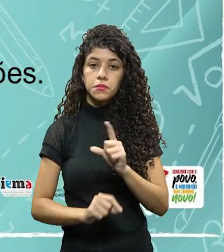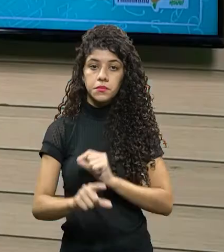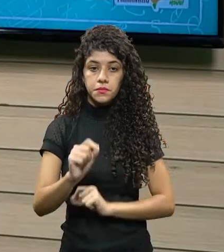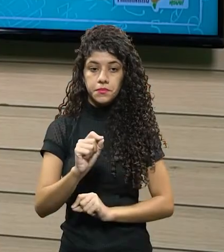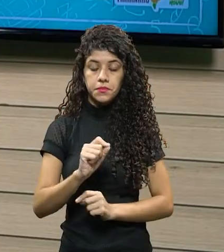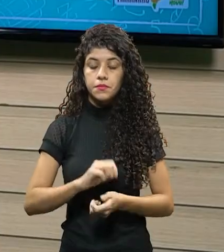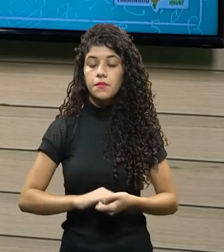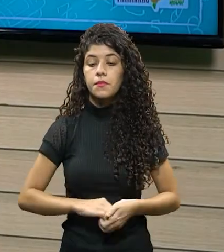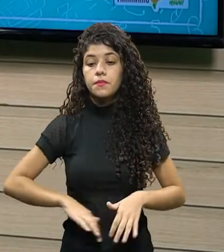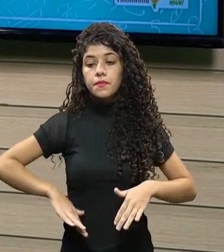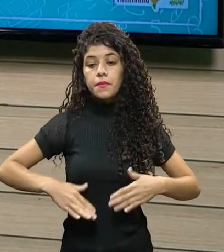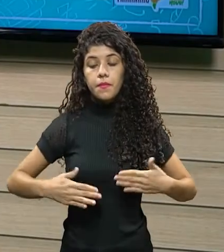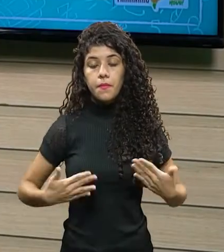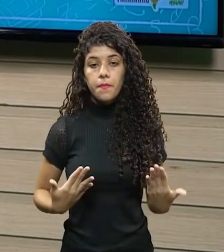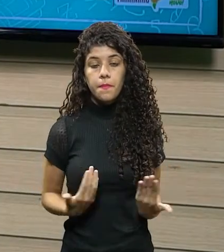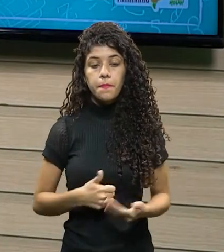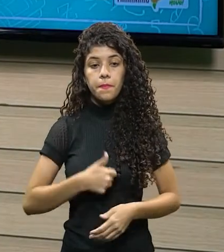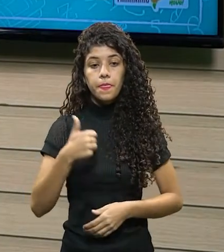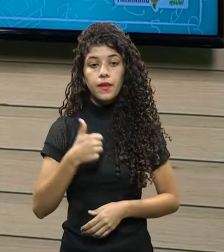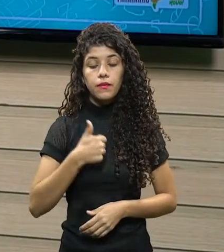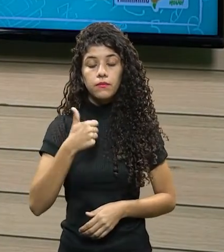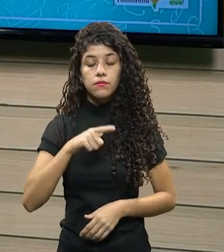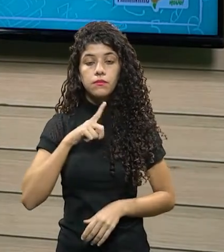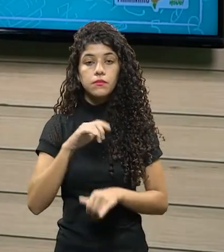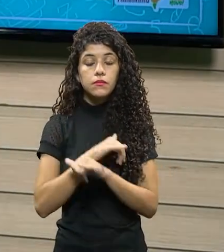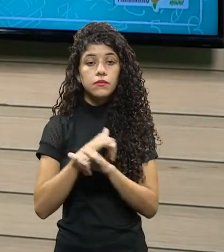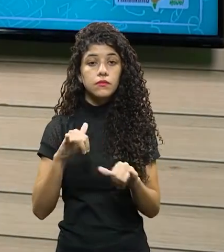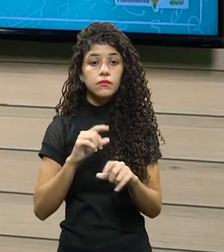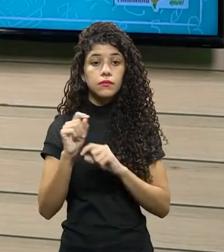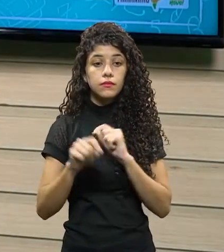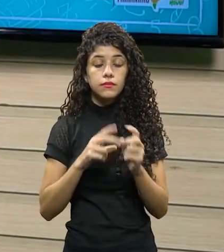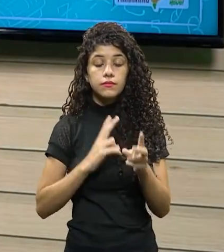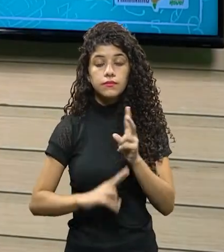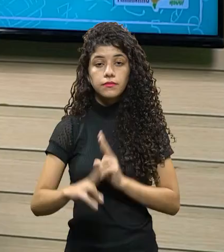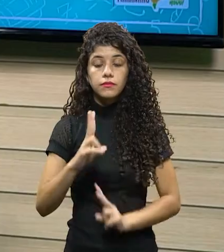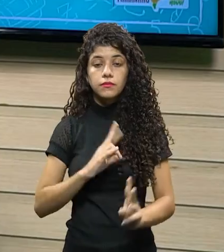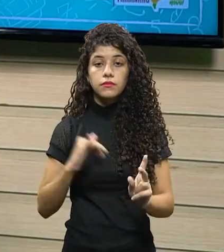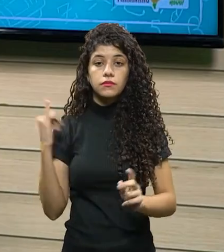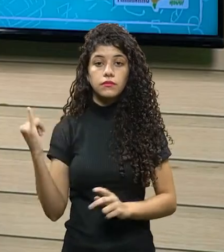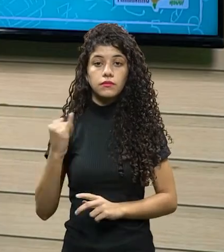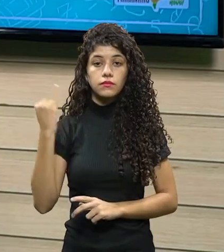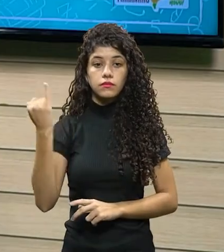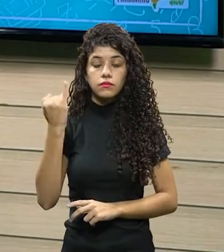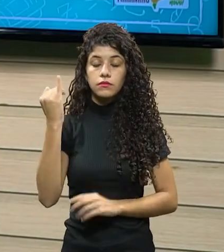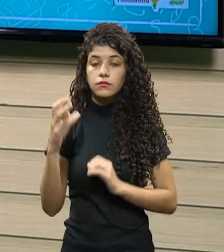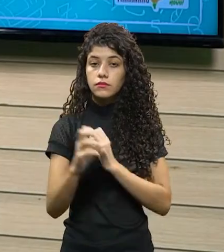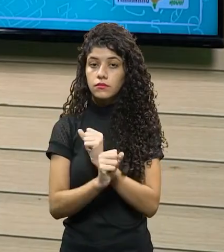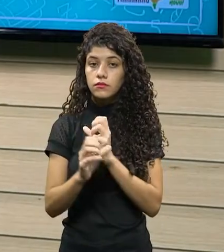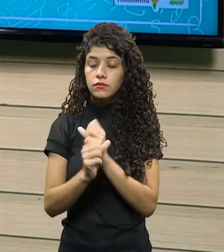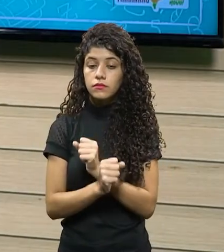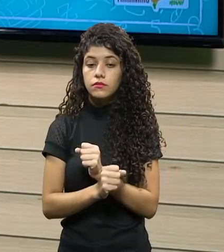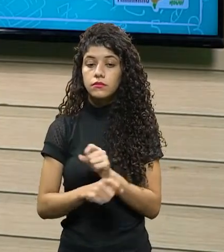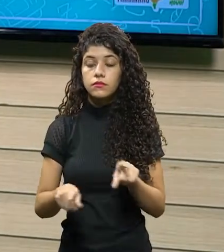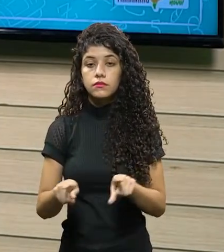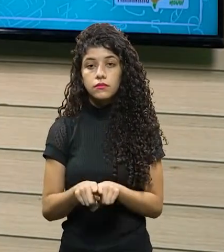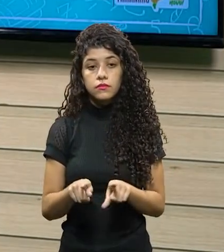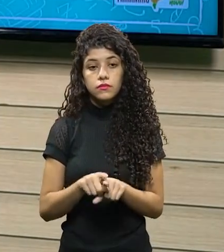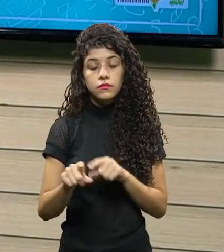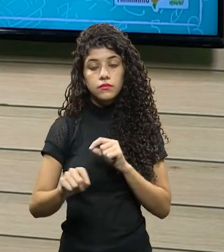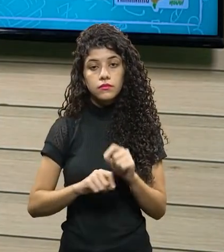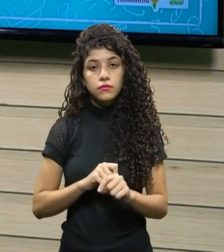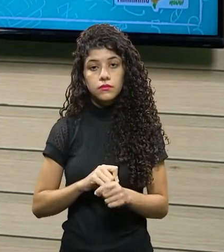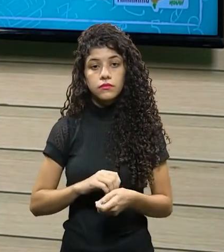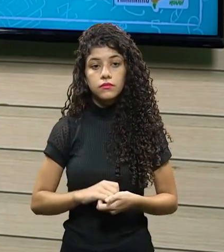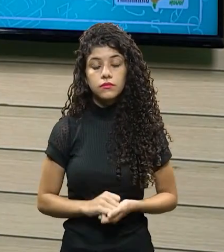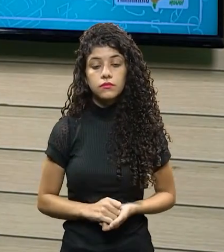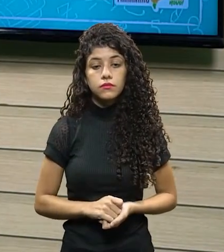decisão. Então, no primeiro aqui, as informações elas sempre são pertinentes e importantes para a contabilidade. Então, fornecimento da apuração